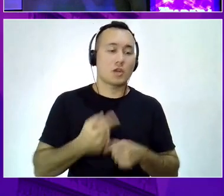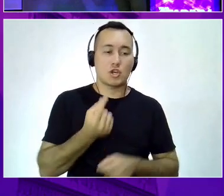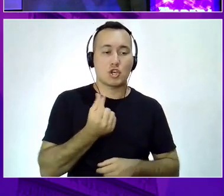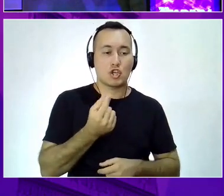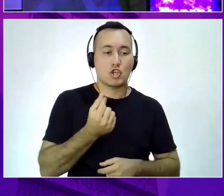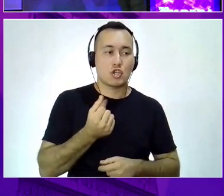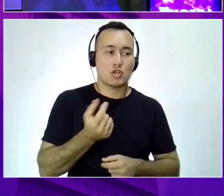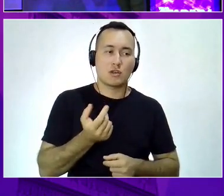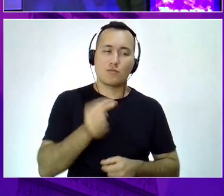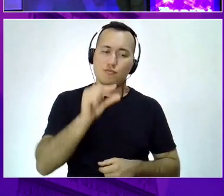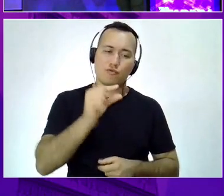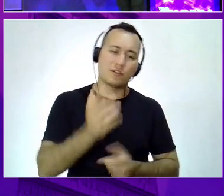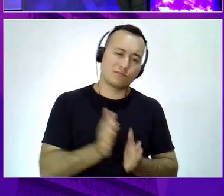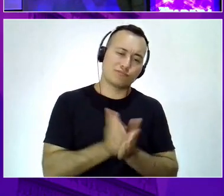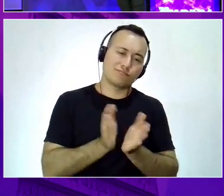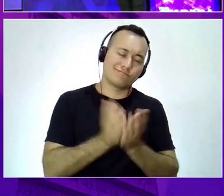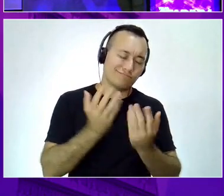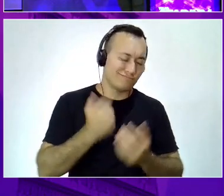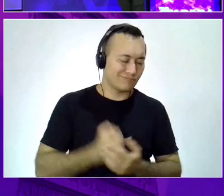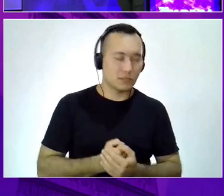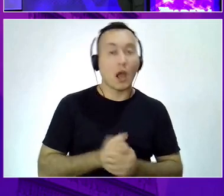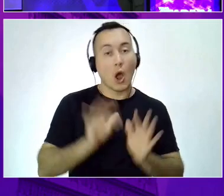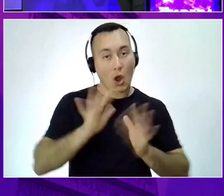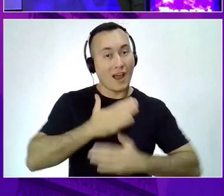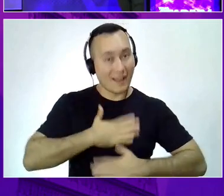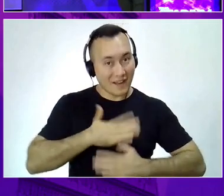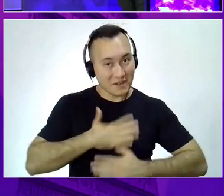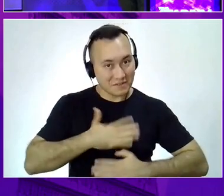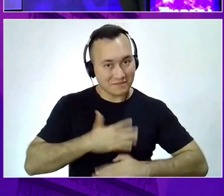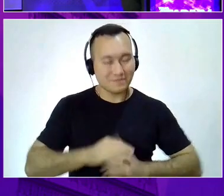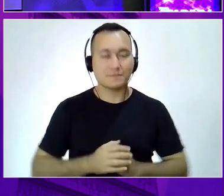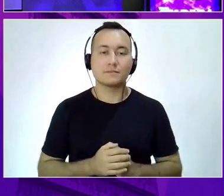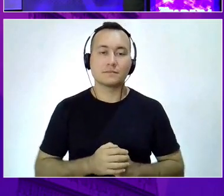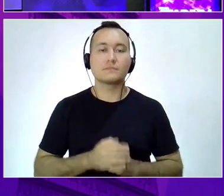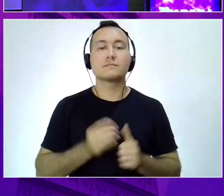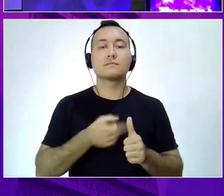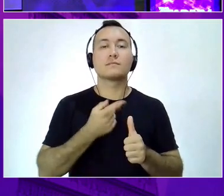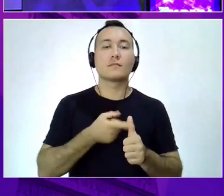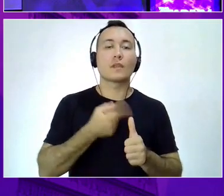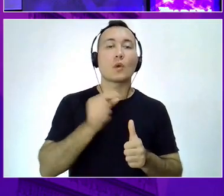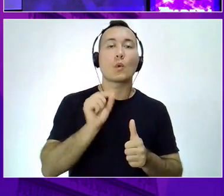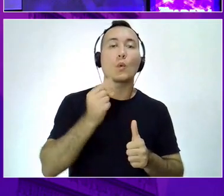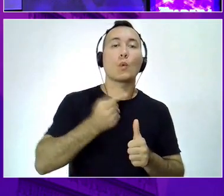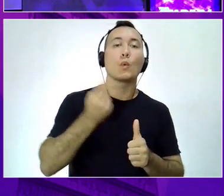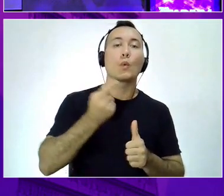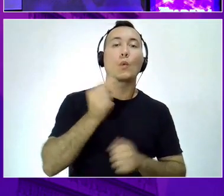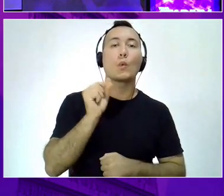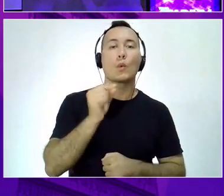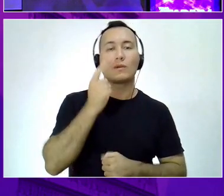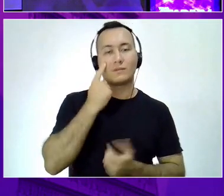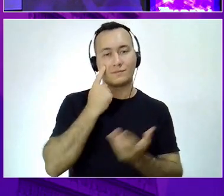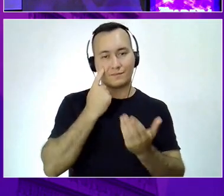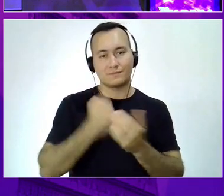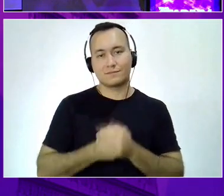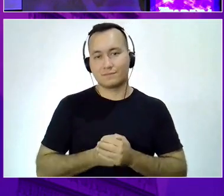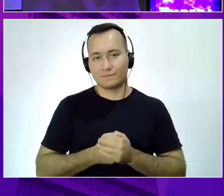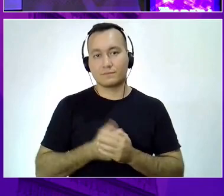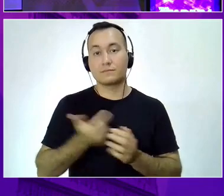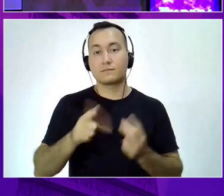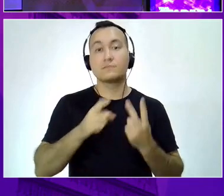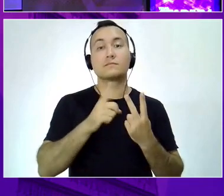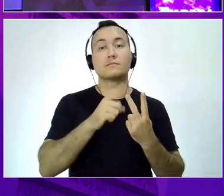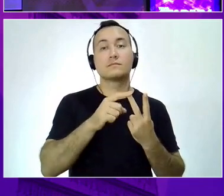planejamento, porque seria o primeiro item. Faz testes com a equipe de UX, design, né, trazer os